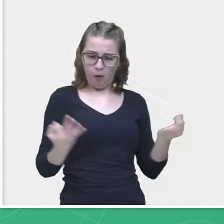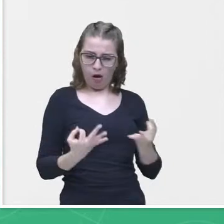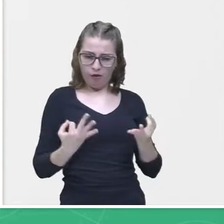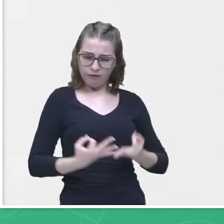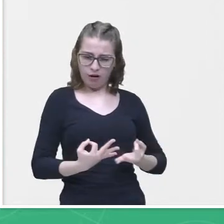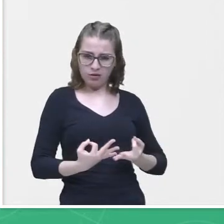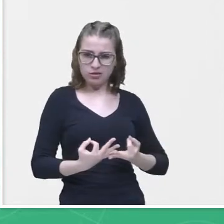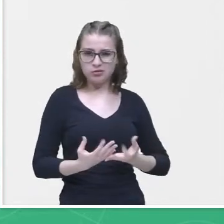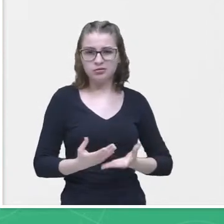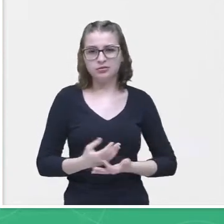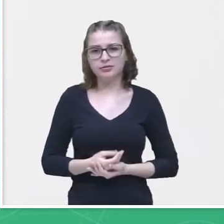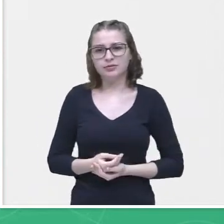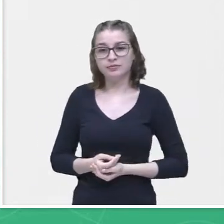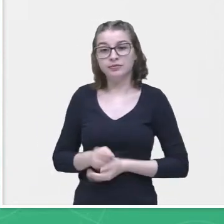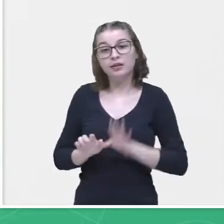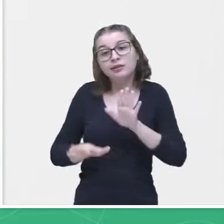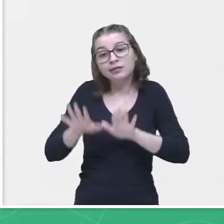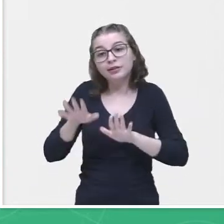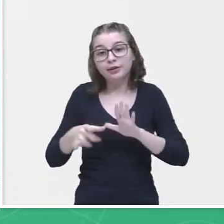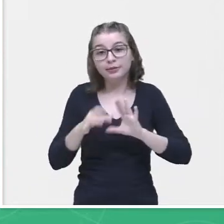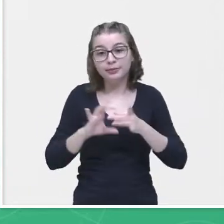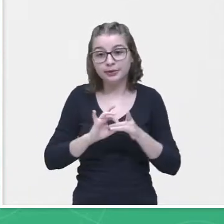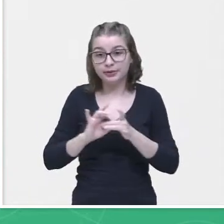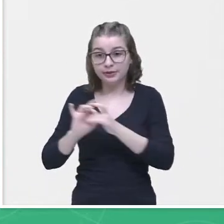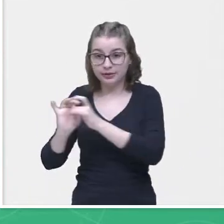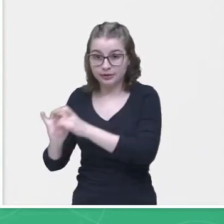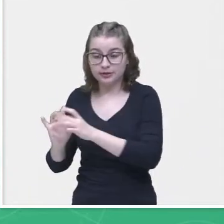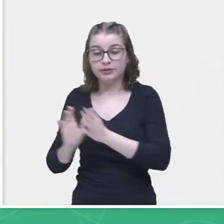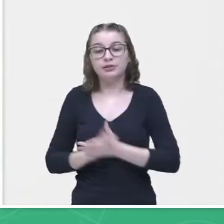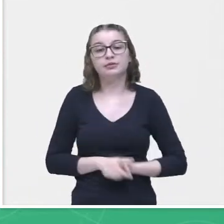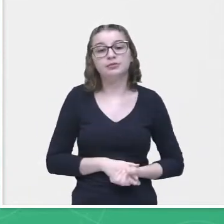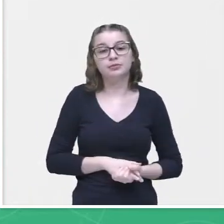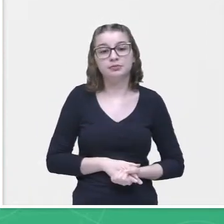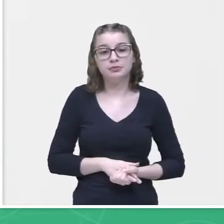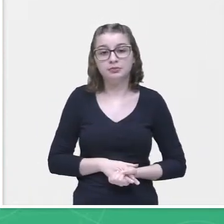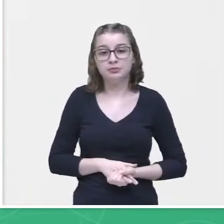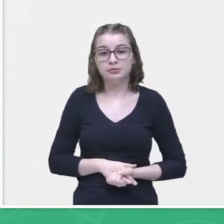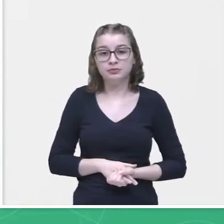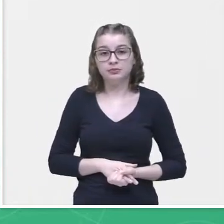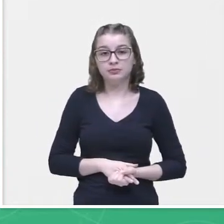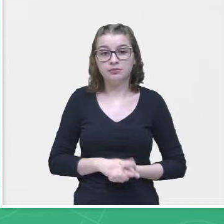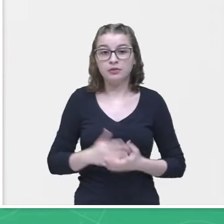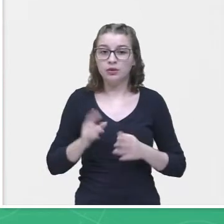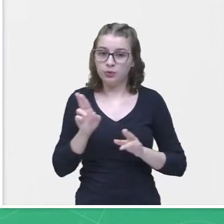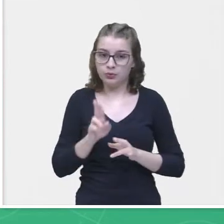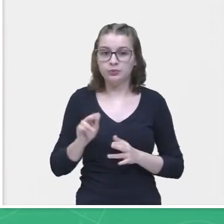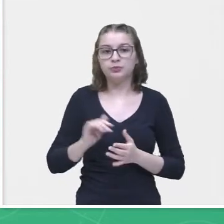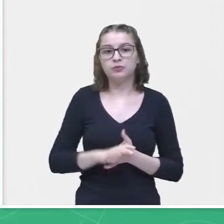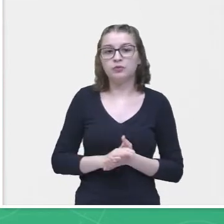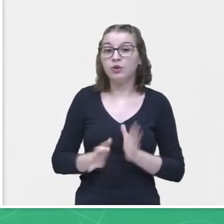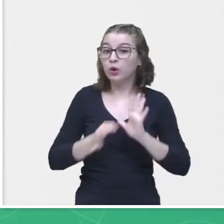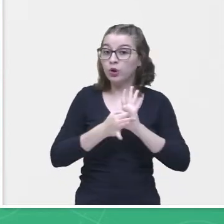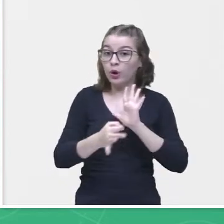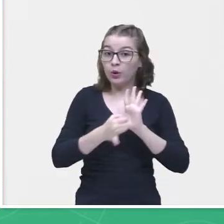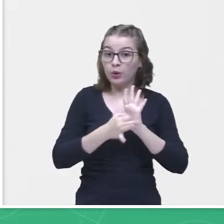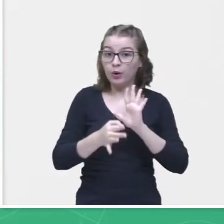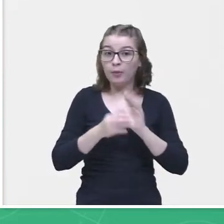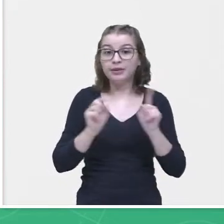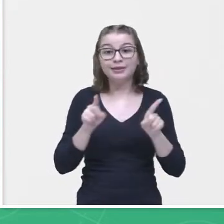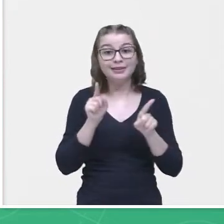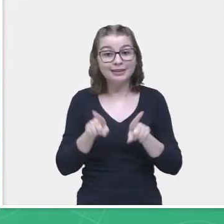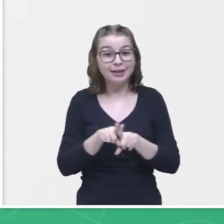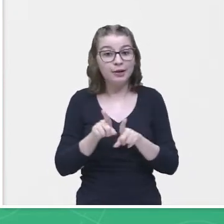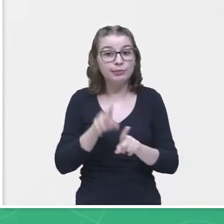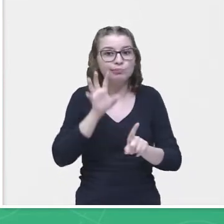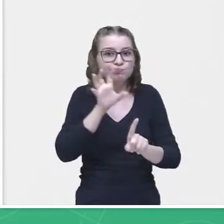tá bom? Aí você vai construindo o seu texto de opinião aí. Então, características. O uso de argumentação e tem que